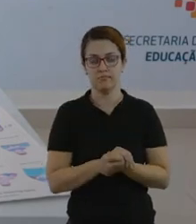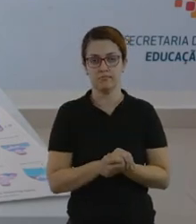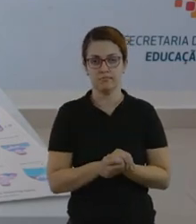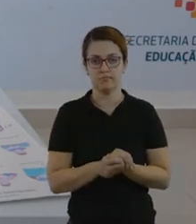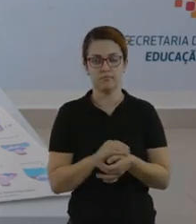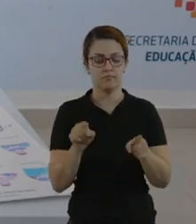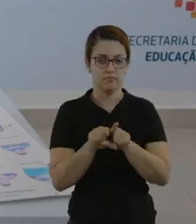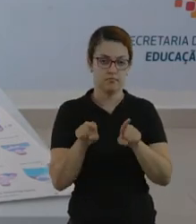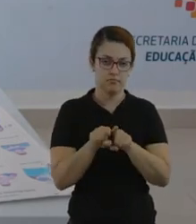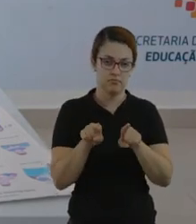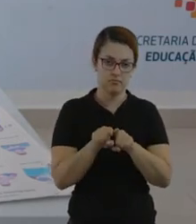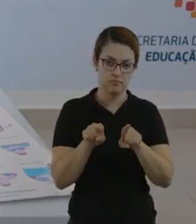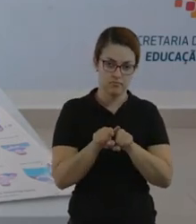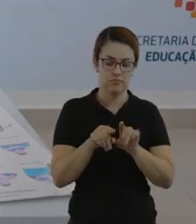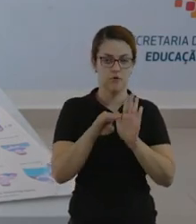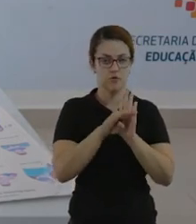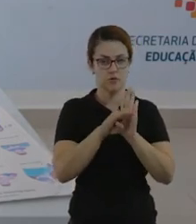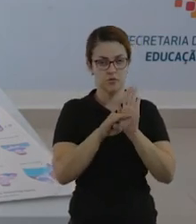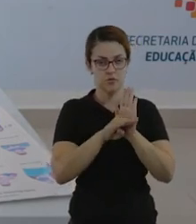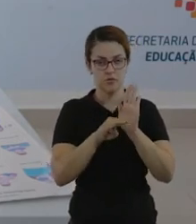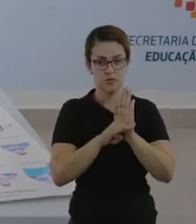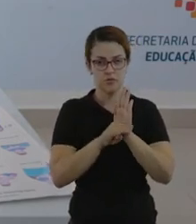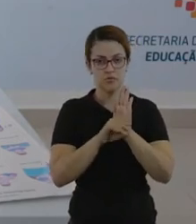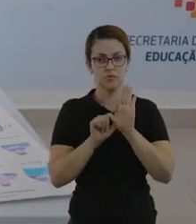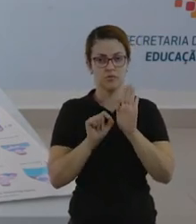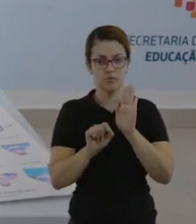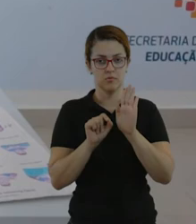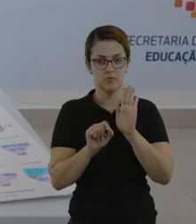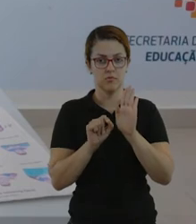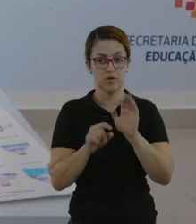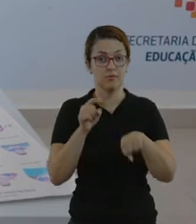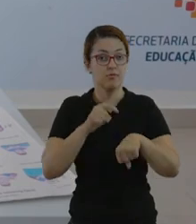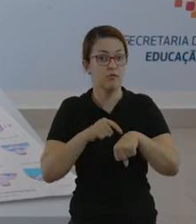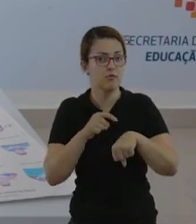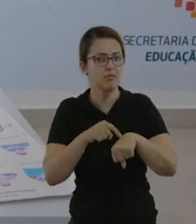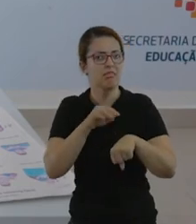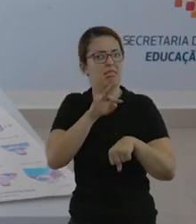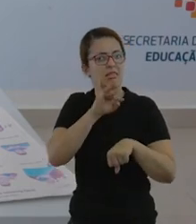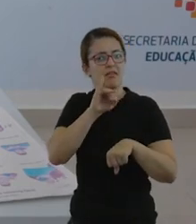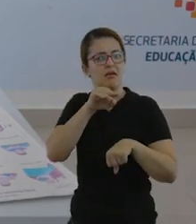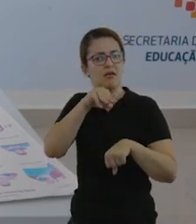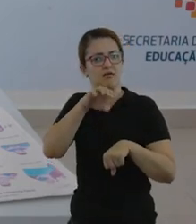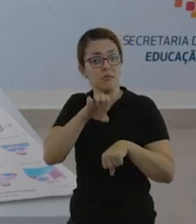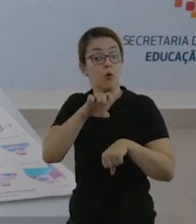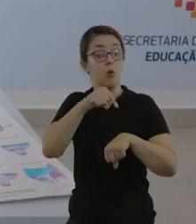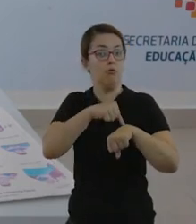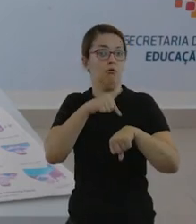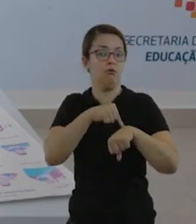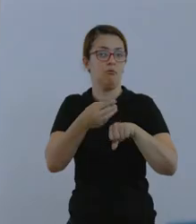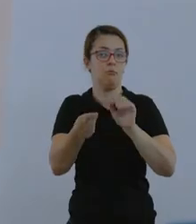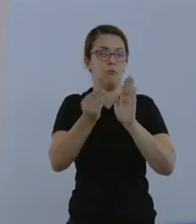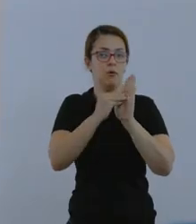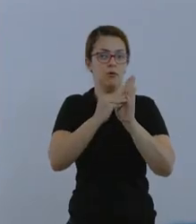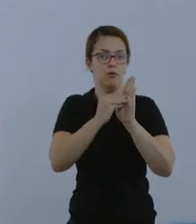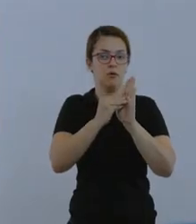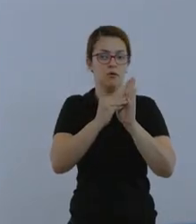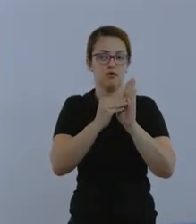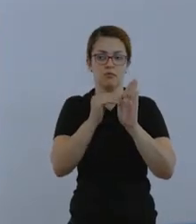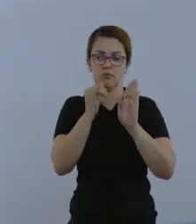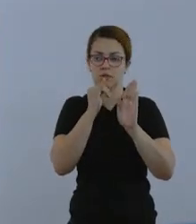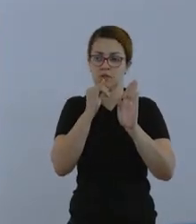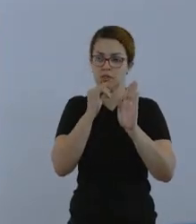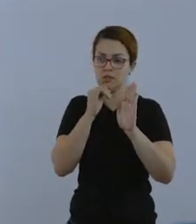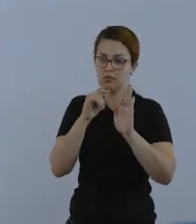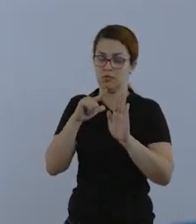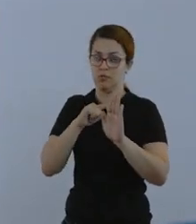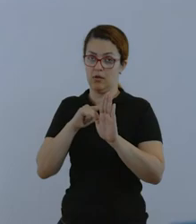estudam tais matérias? Além disso, nós vamos trabalhar o que agora? Nós vamos aperfeiçoar essa